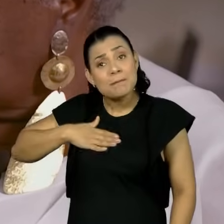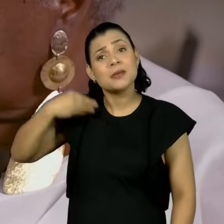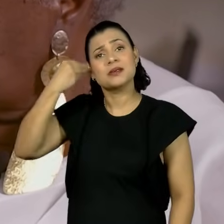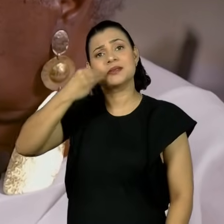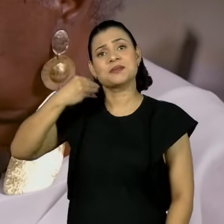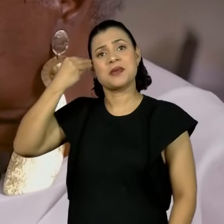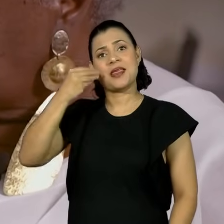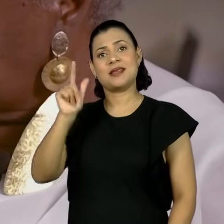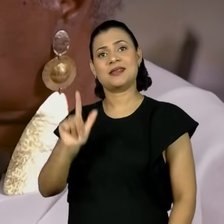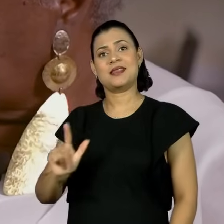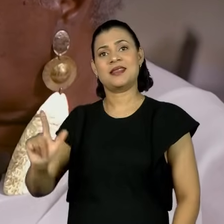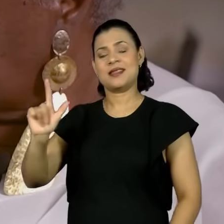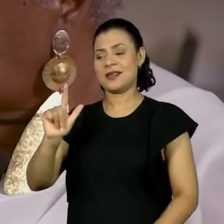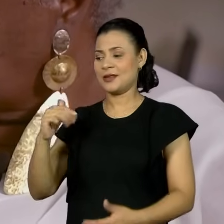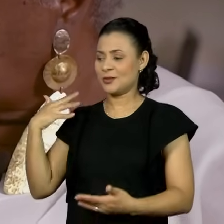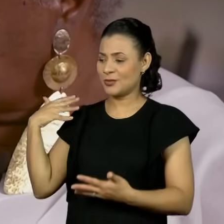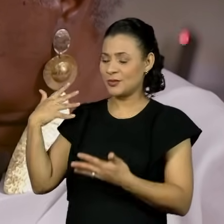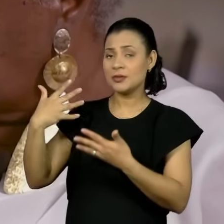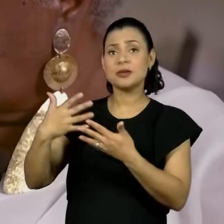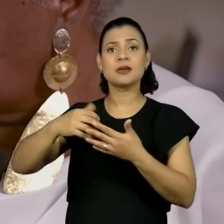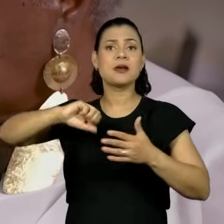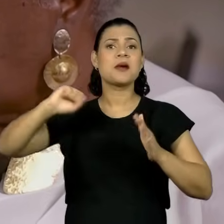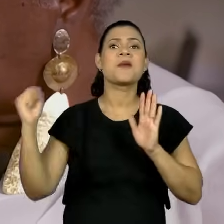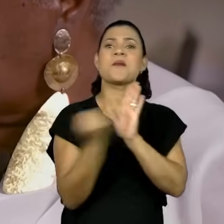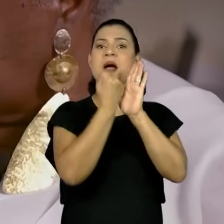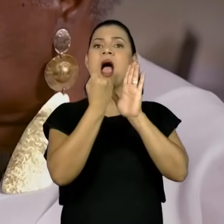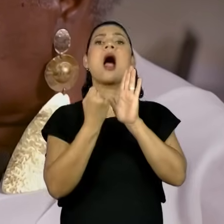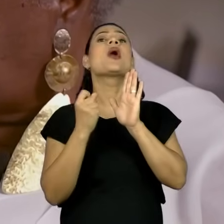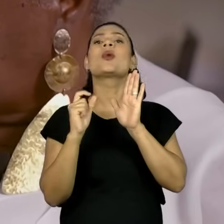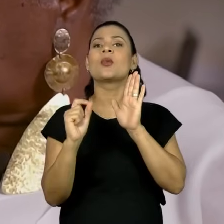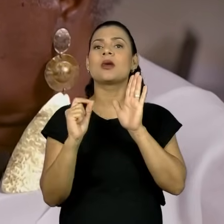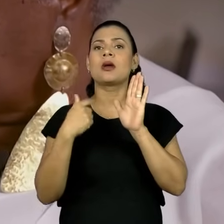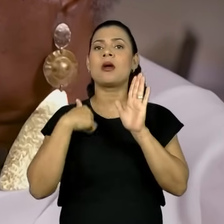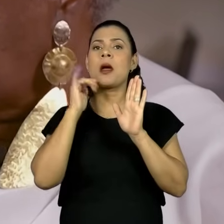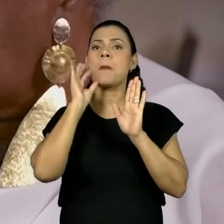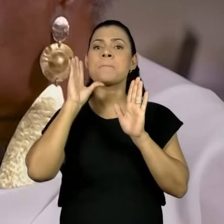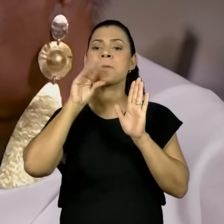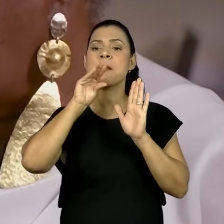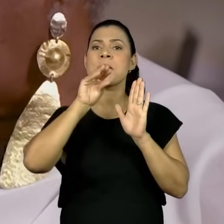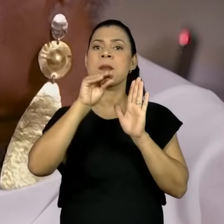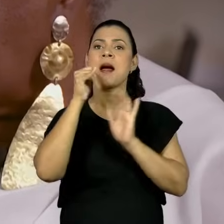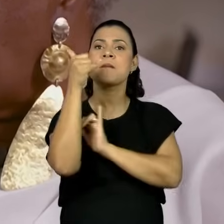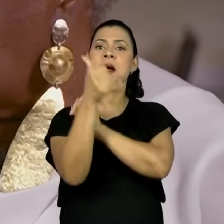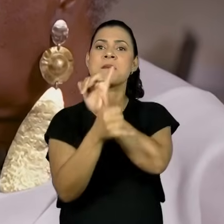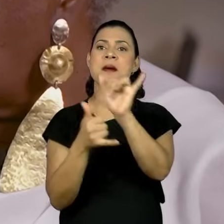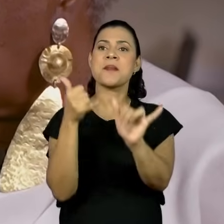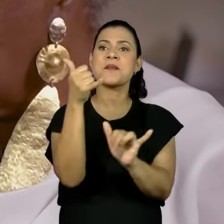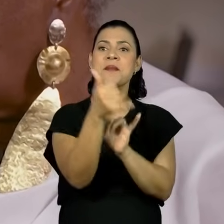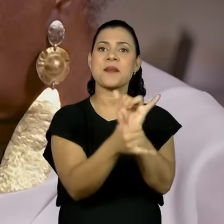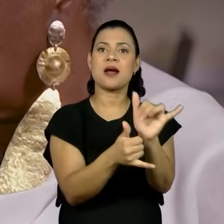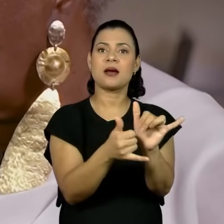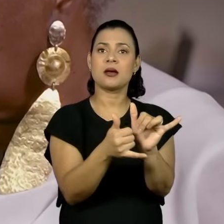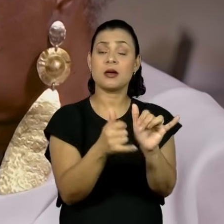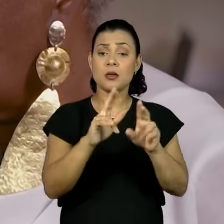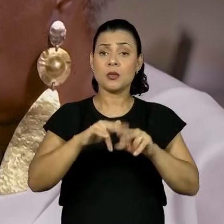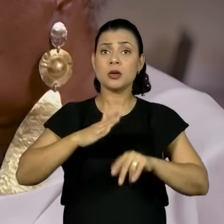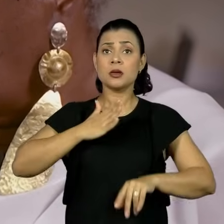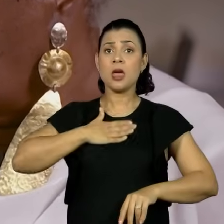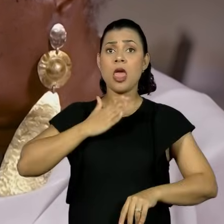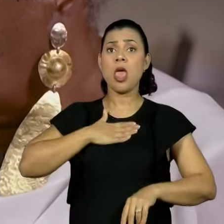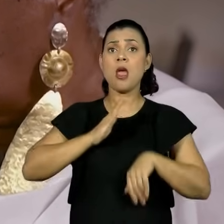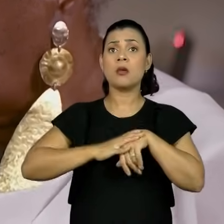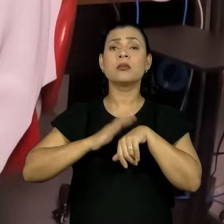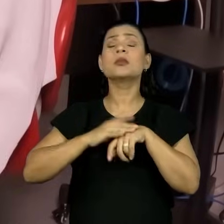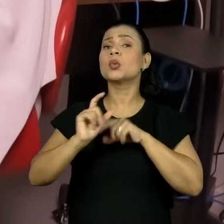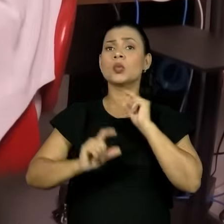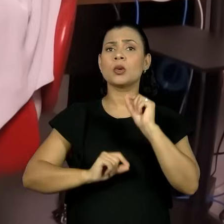experiência literária ser marcada pela oralidade. E é a oralidade que me permite dizer